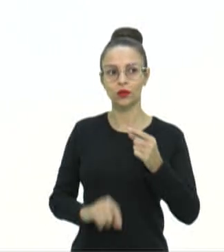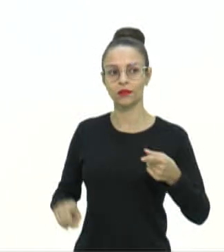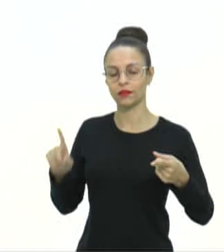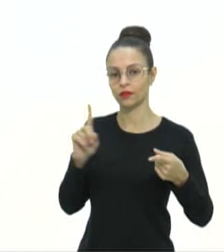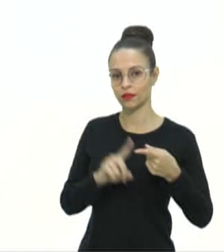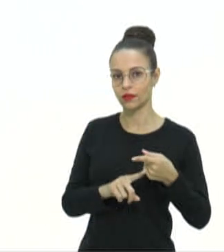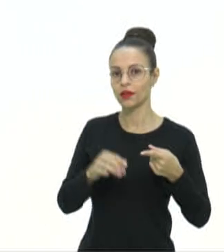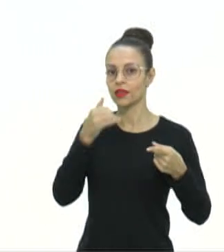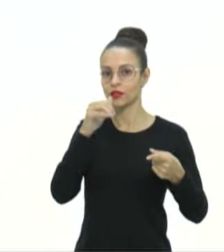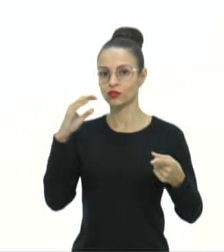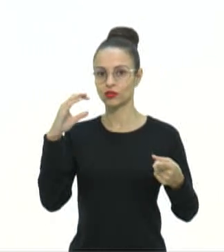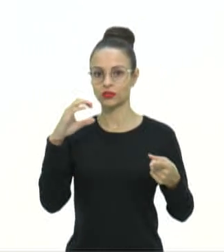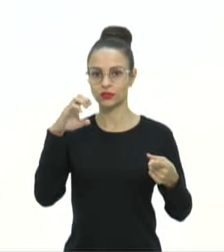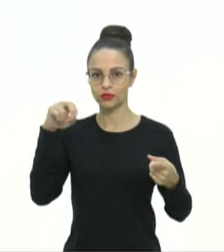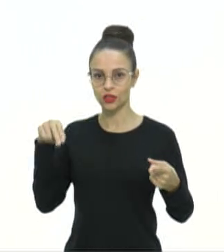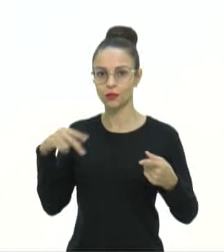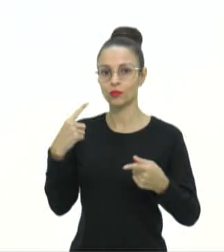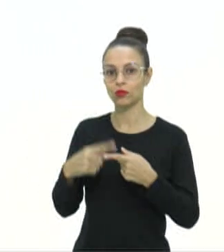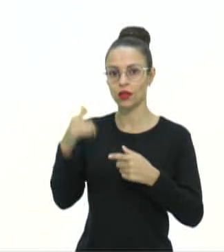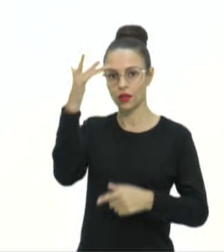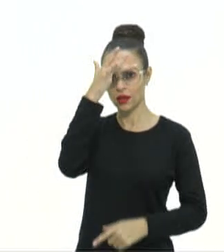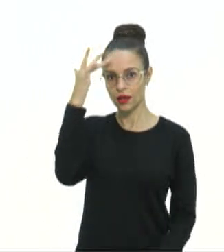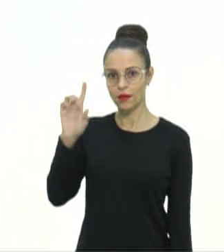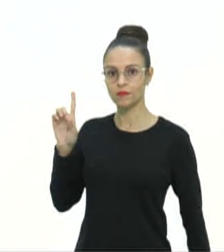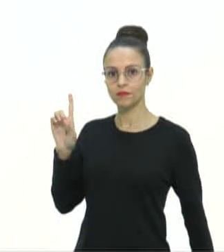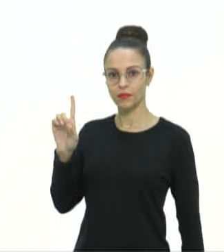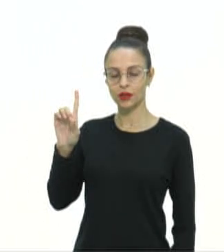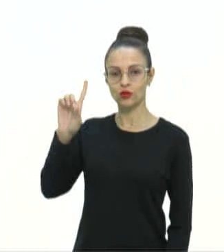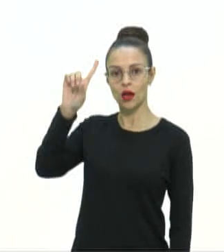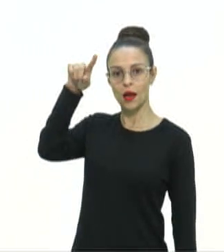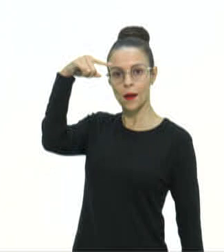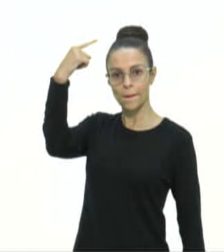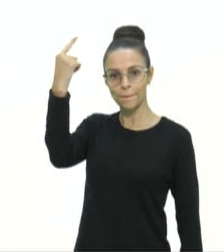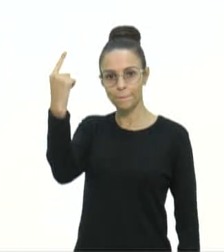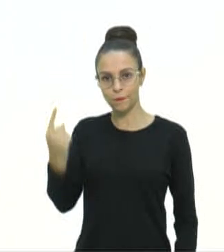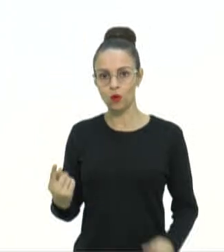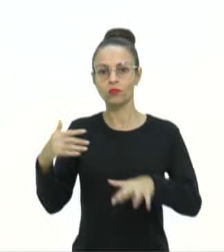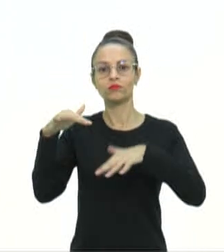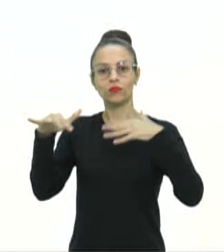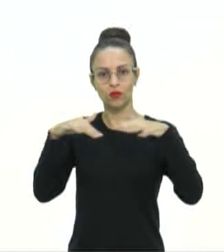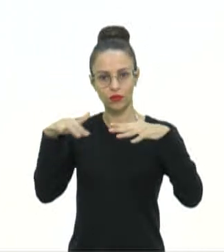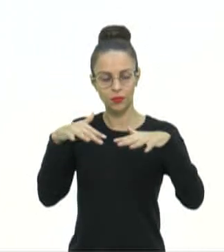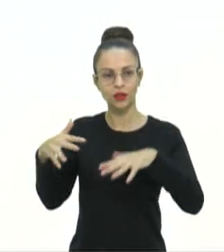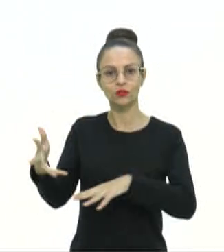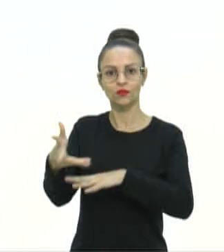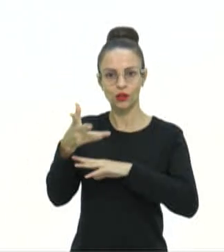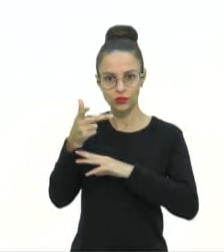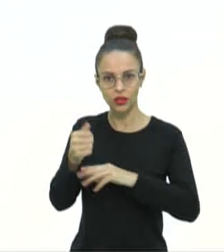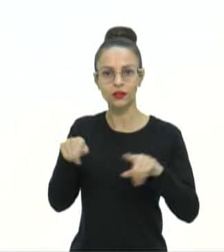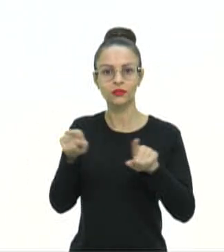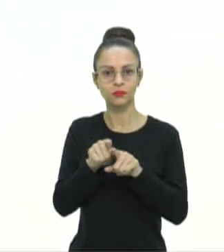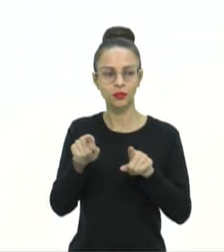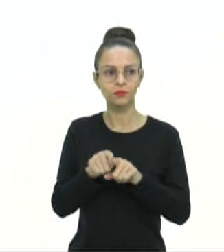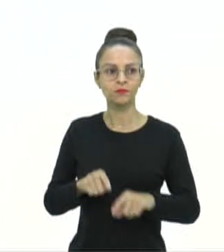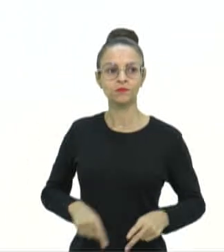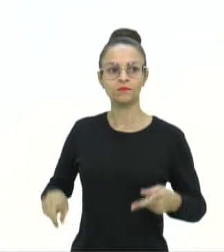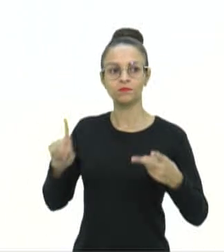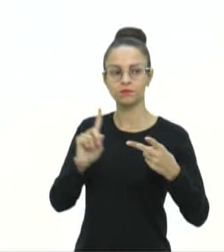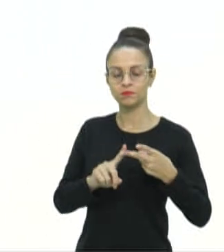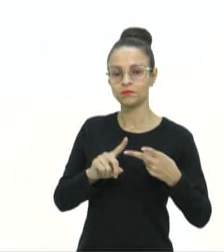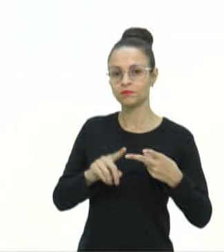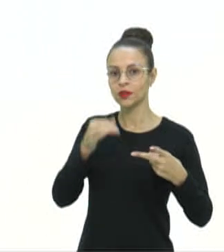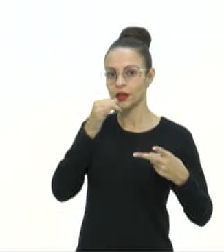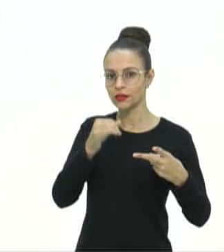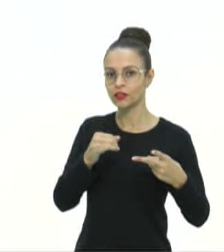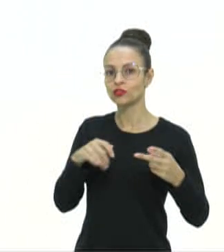energia cinética. A pessoa se movimenta durante a queda, adquire velocidade. Nós temos a energia